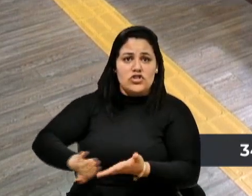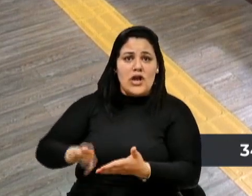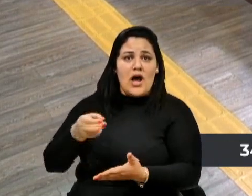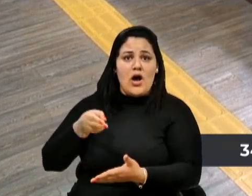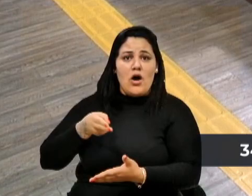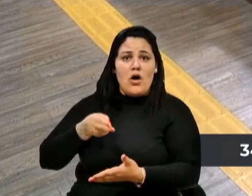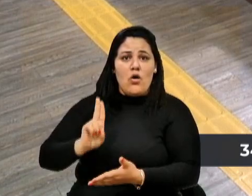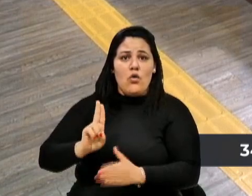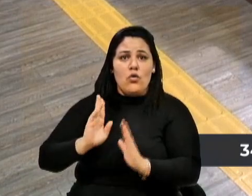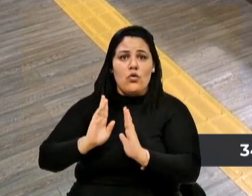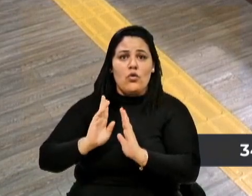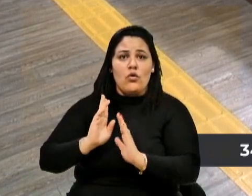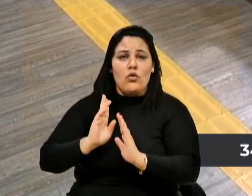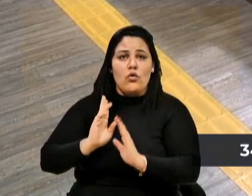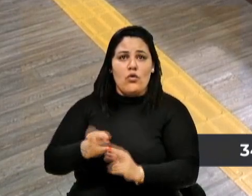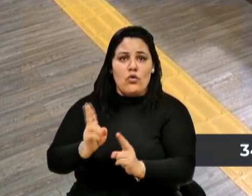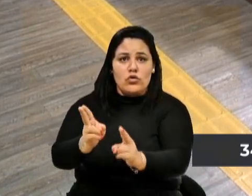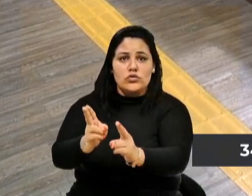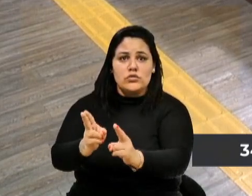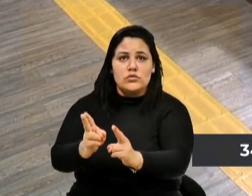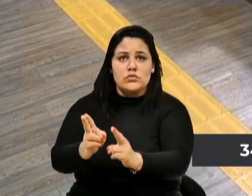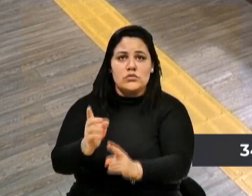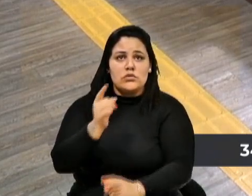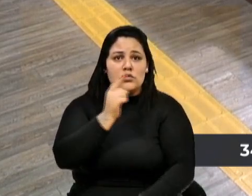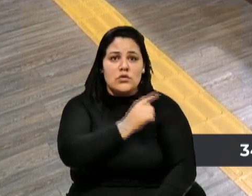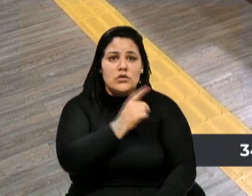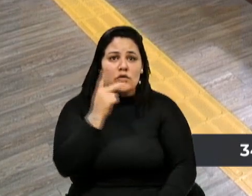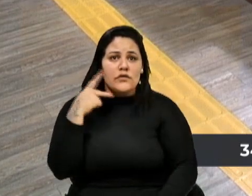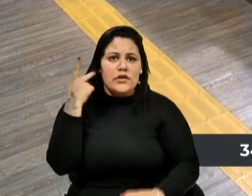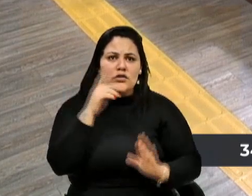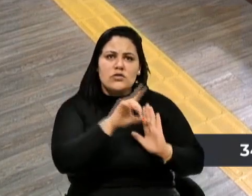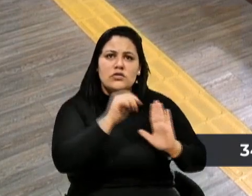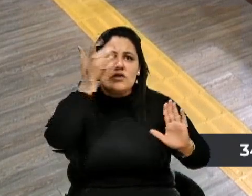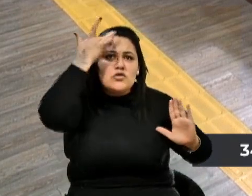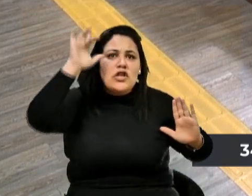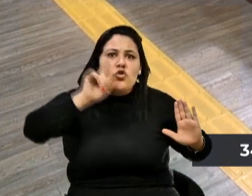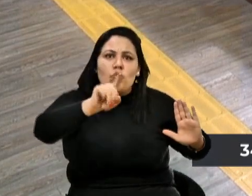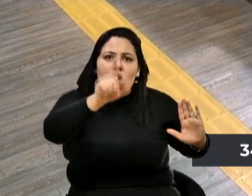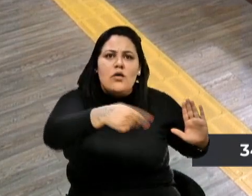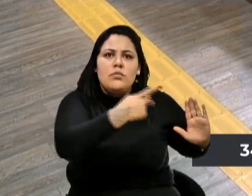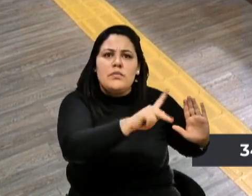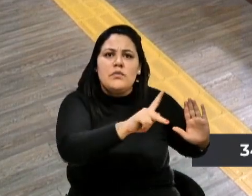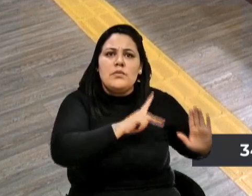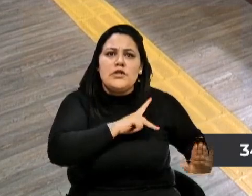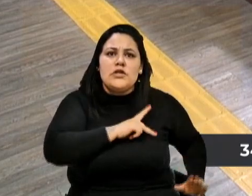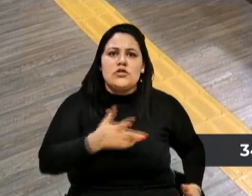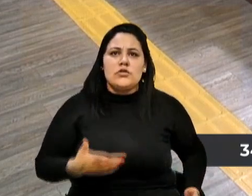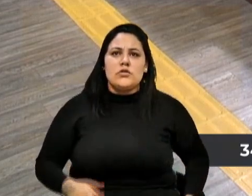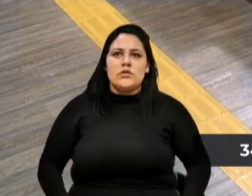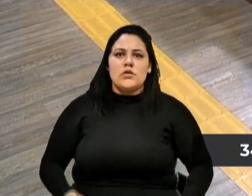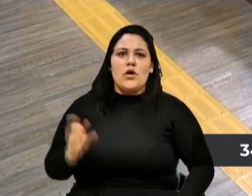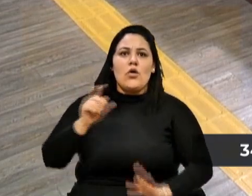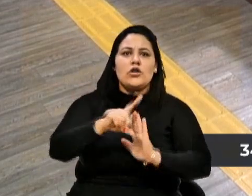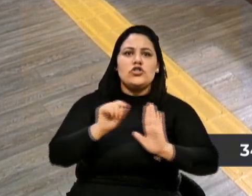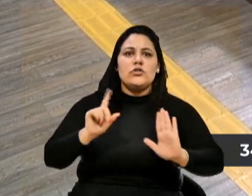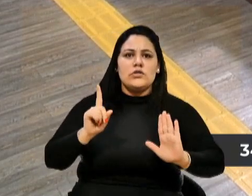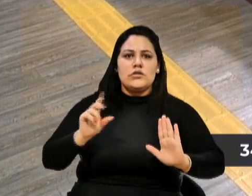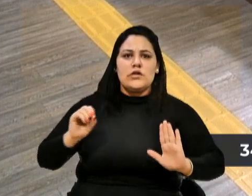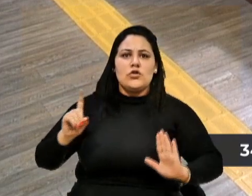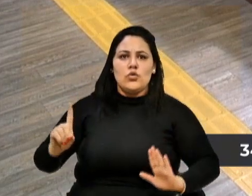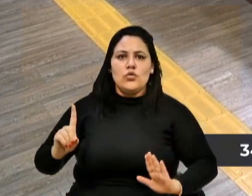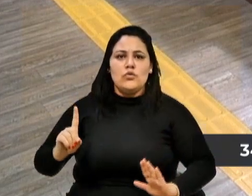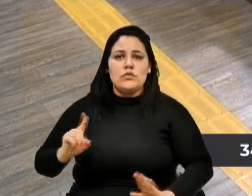sua palavra? O vereador citou o artigo, presidente, não sei. O senhor é o presidente? Qual é o artigo 101?